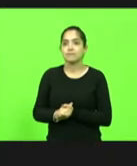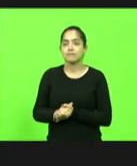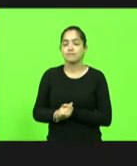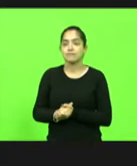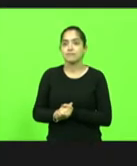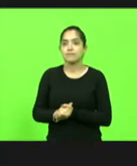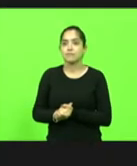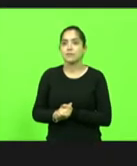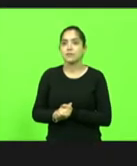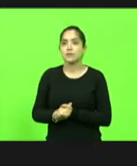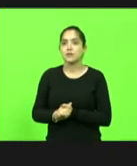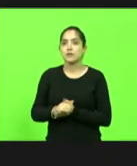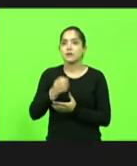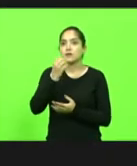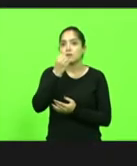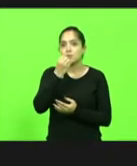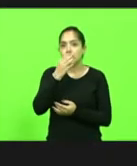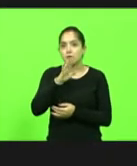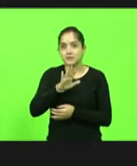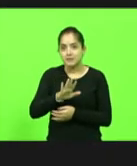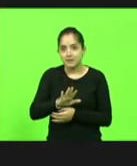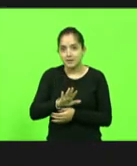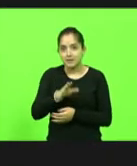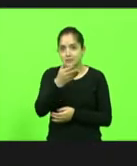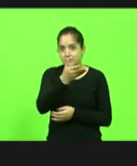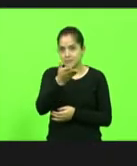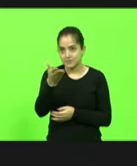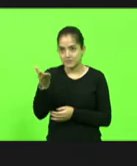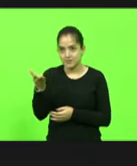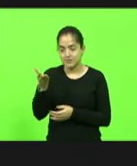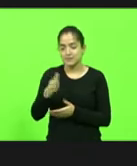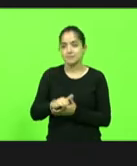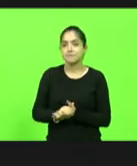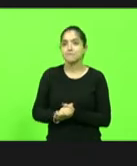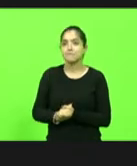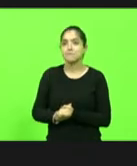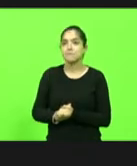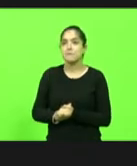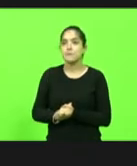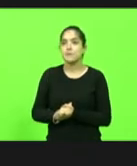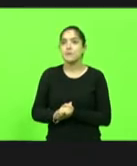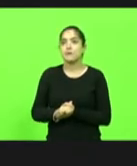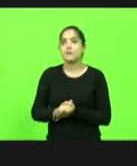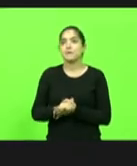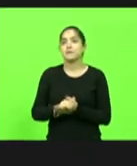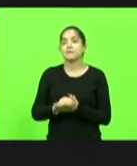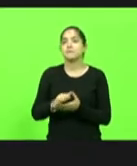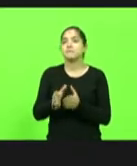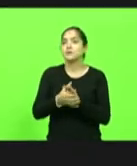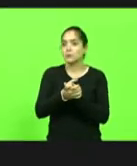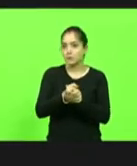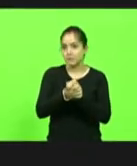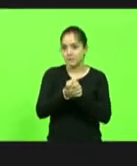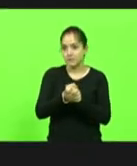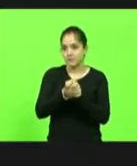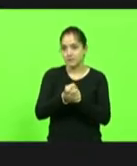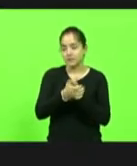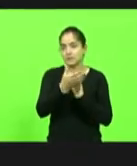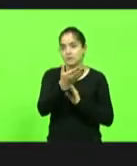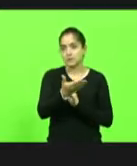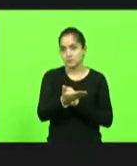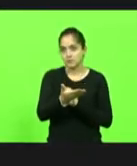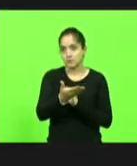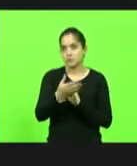Então, boa tarde a todas e todos. Primeiramente, cumprimento